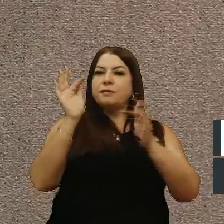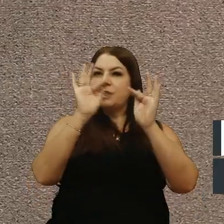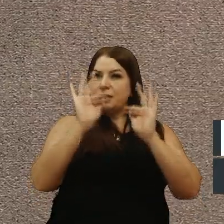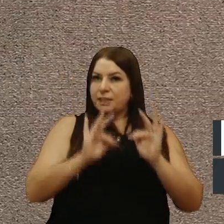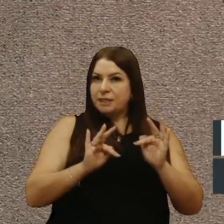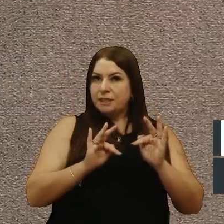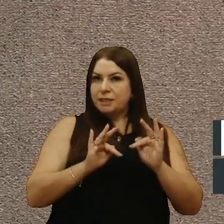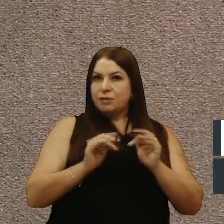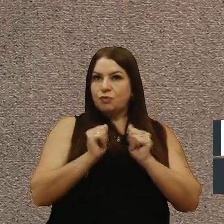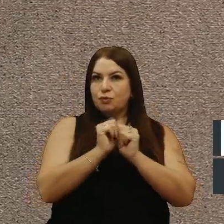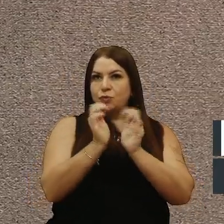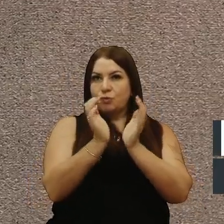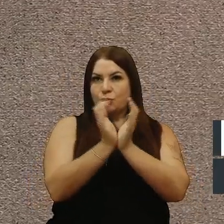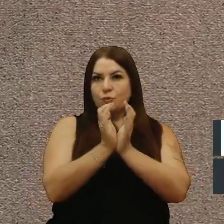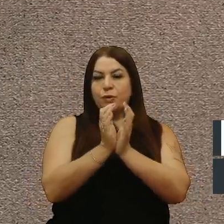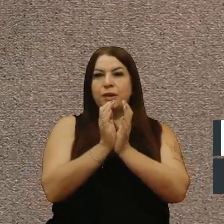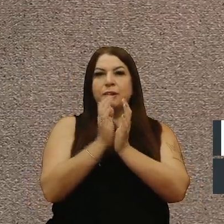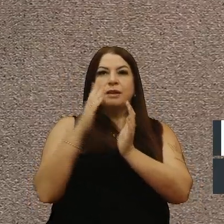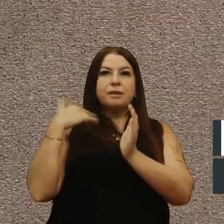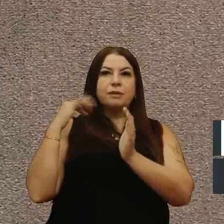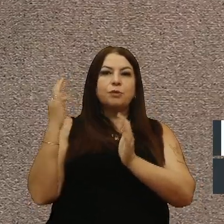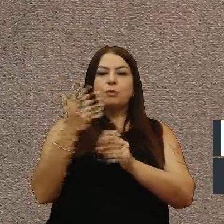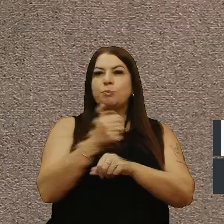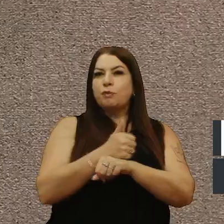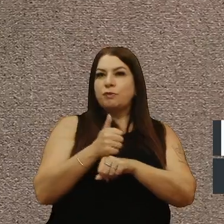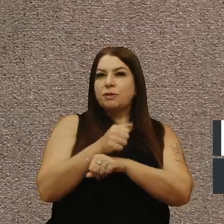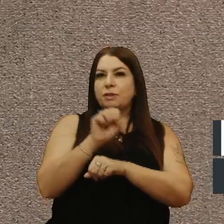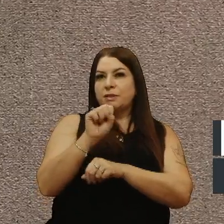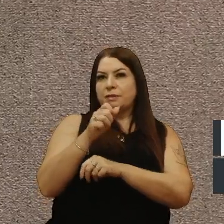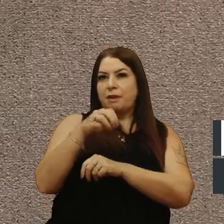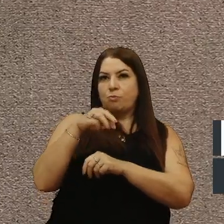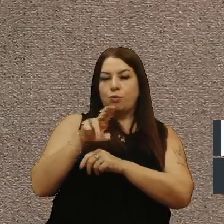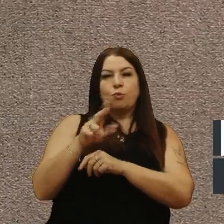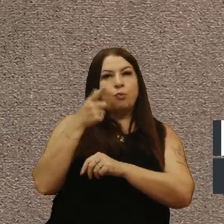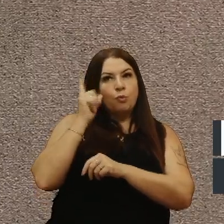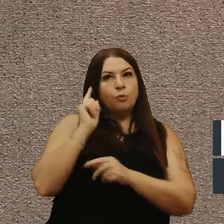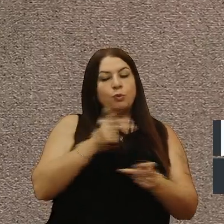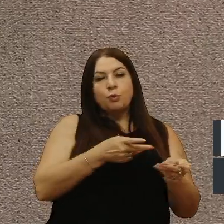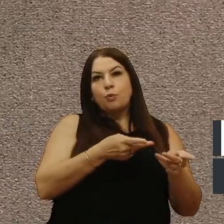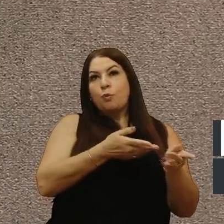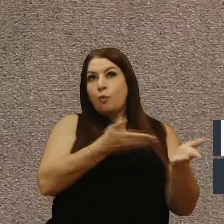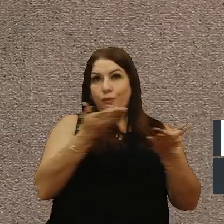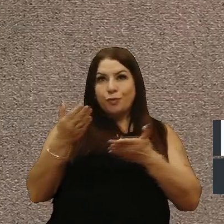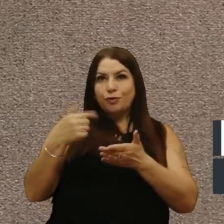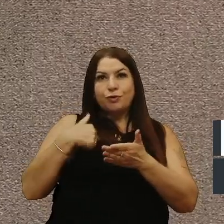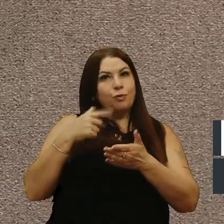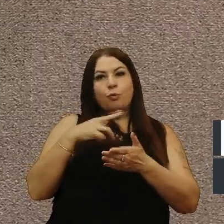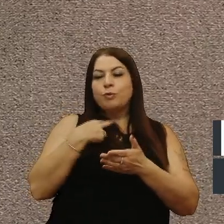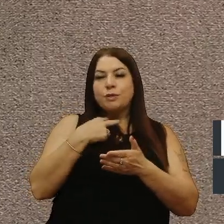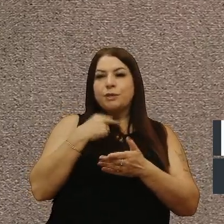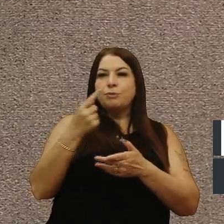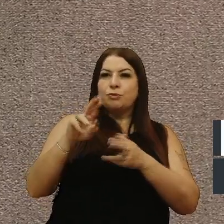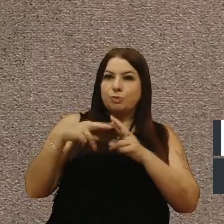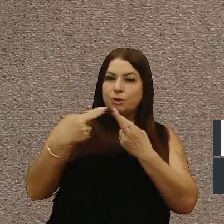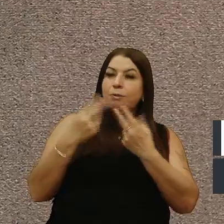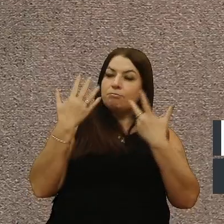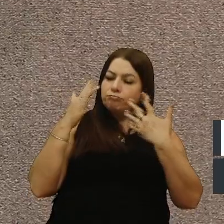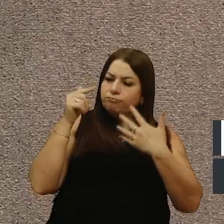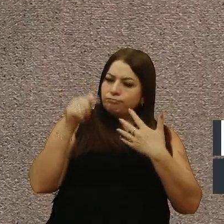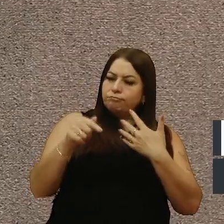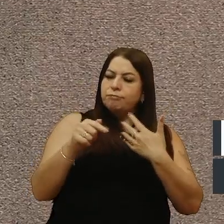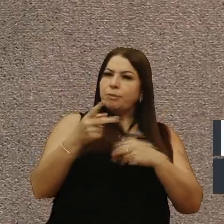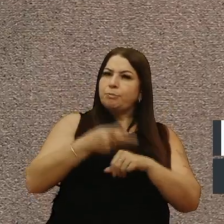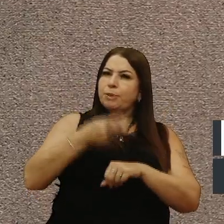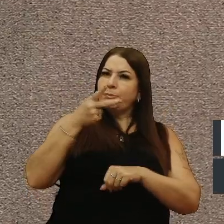em coro com a colega Andressa Marques, a todos os profissionais do SAMU. Ontem eu recebi o convite, não pude estar em razão de uma agenda, mas parabenizar eles por esse prêmio